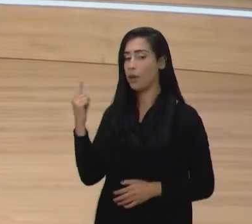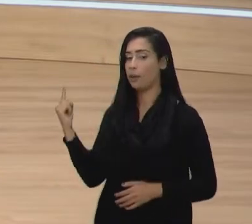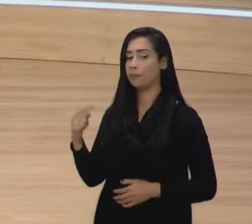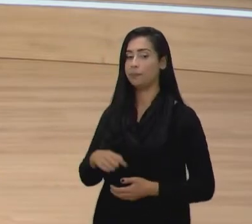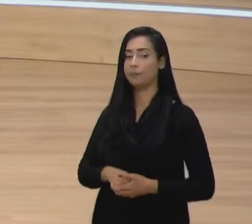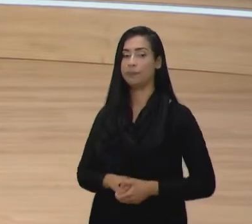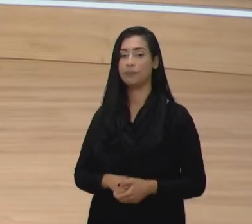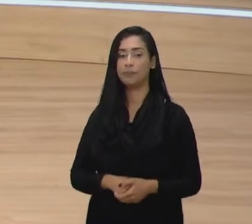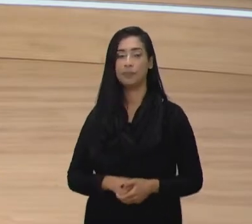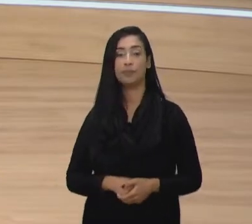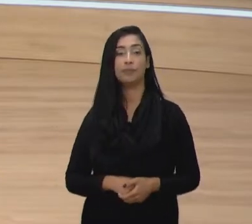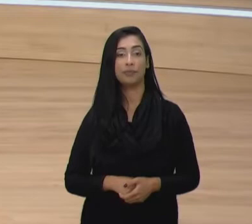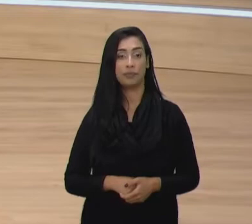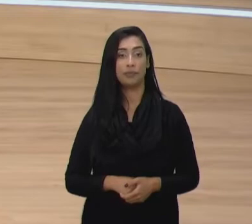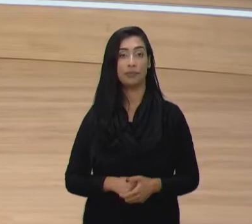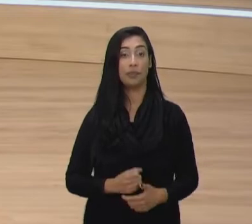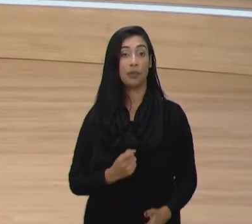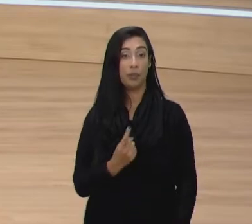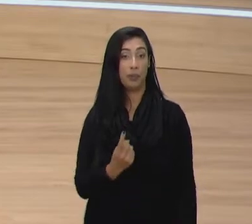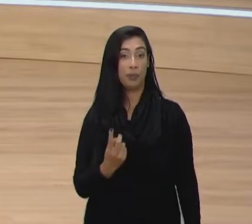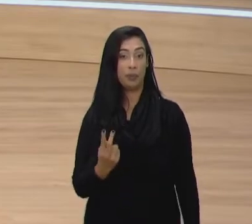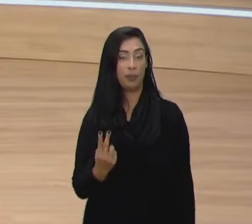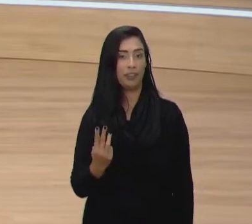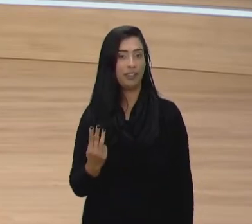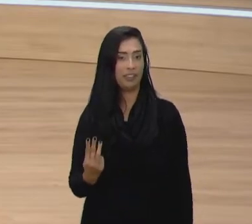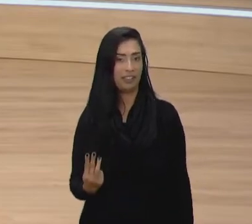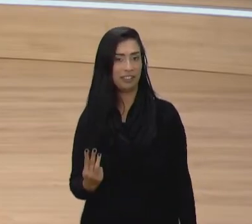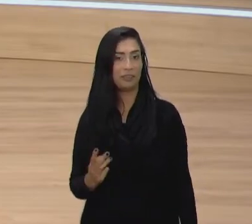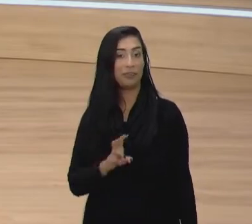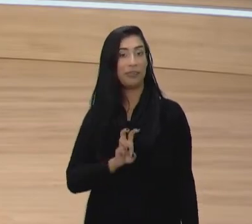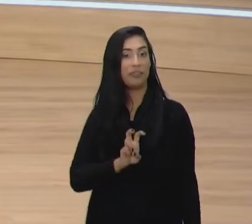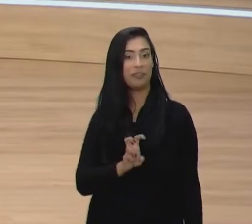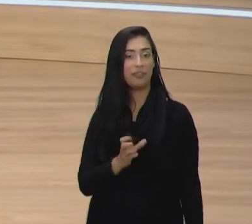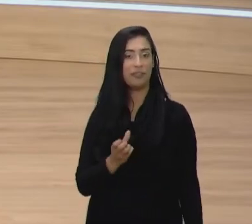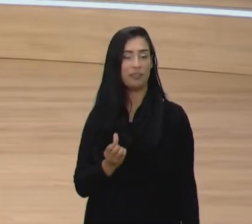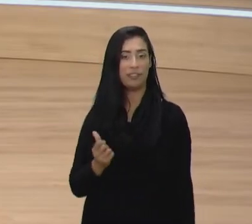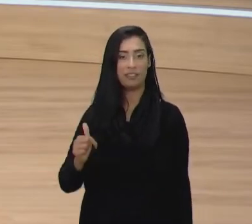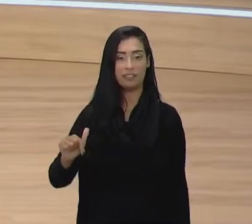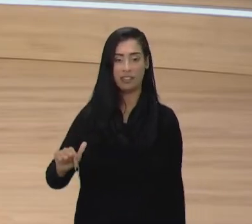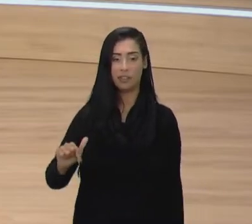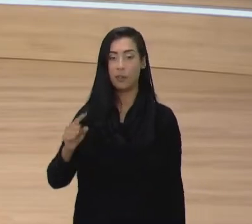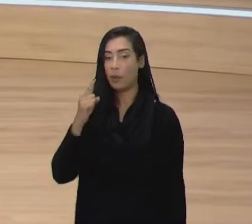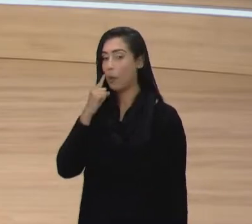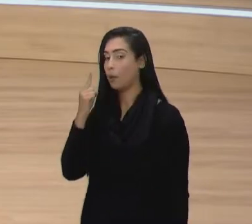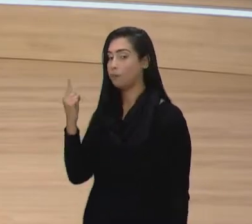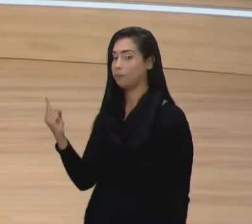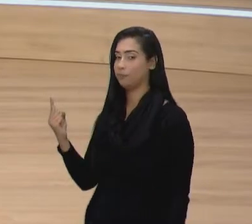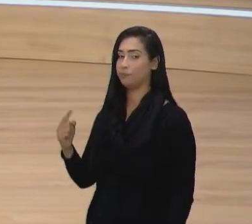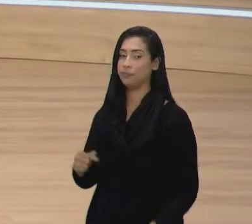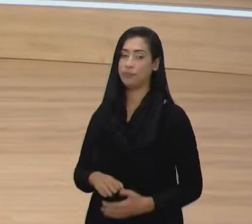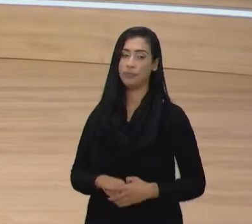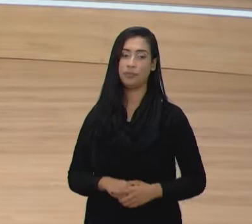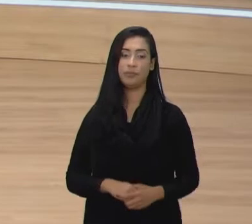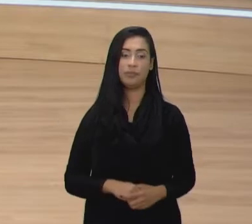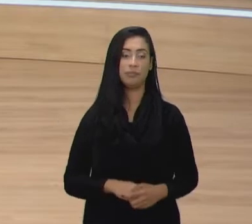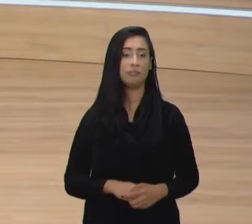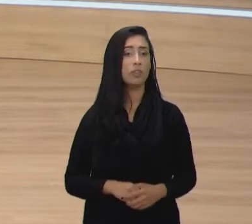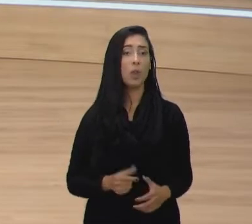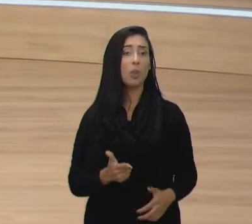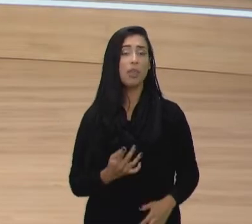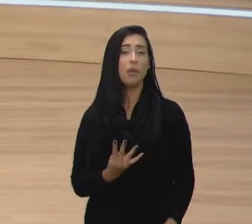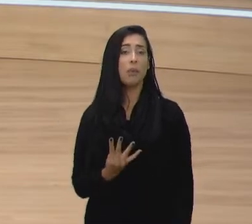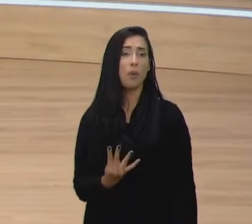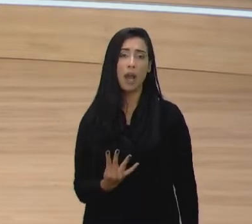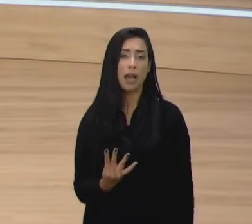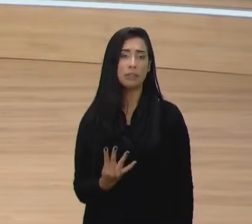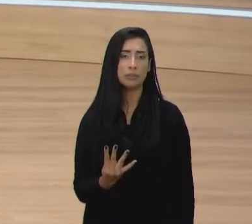3, 5, 6, 7. 1, 2, 3, 5, 6, 7. Tá vendo? A gente não fala o 4 porque a gente não pisa e não fala o 8